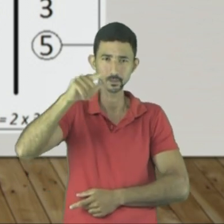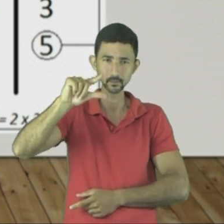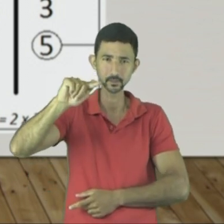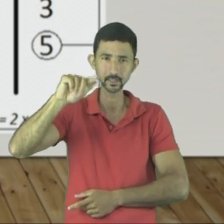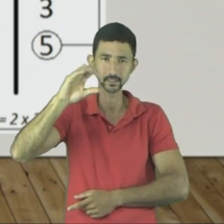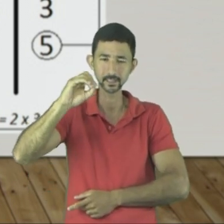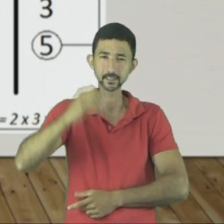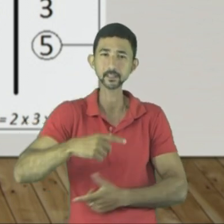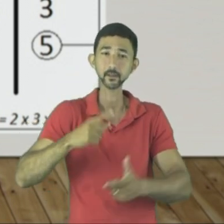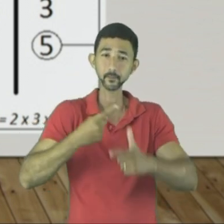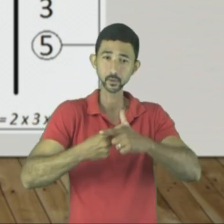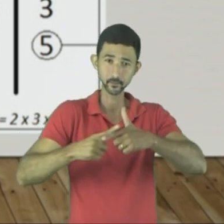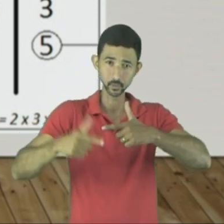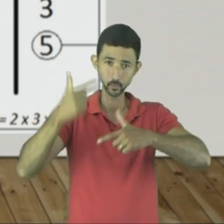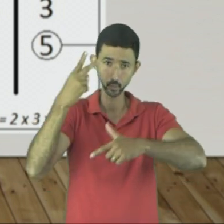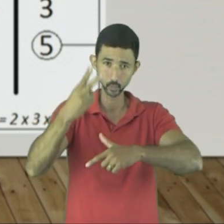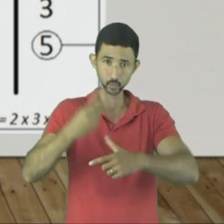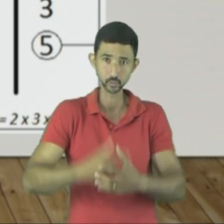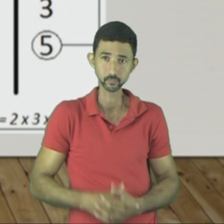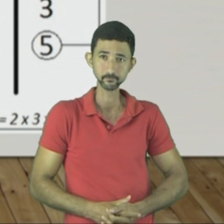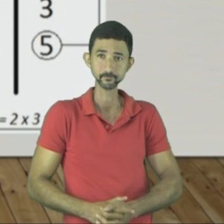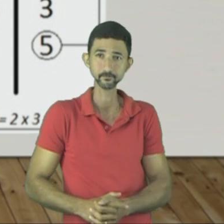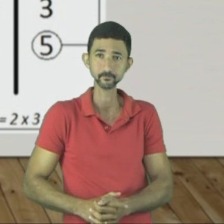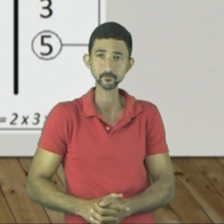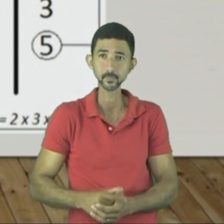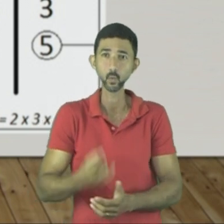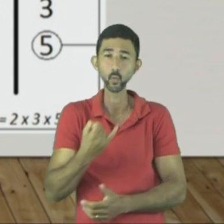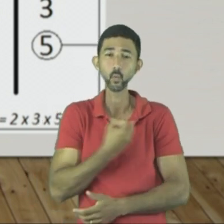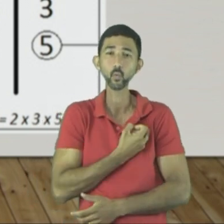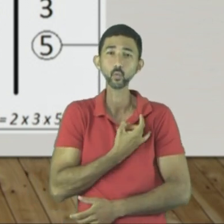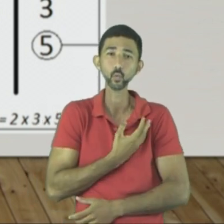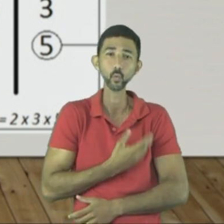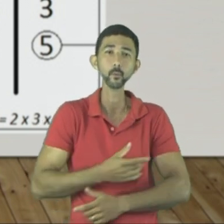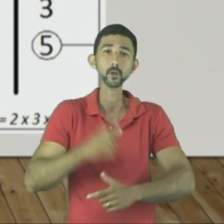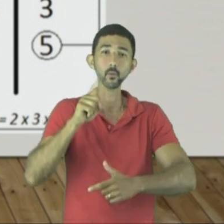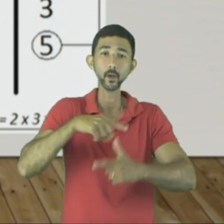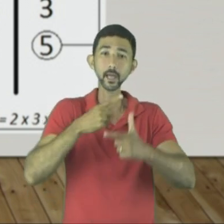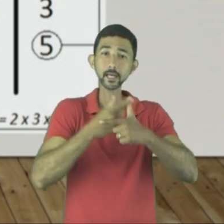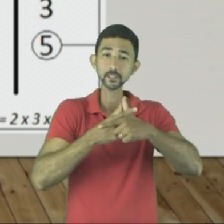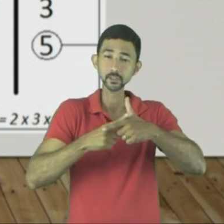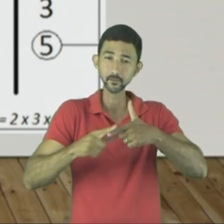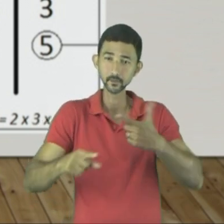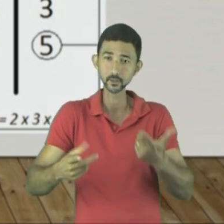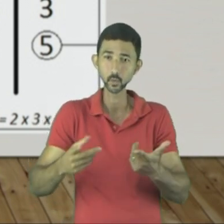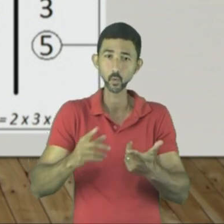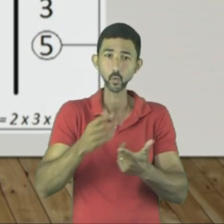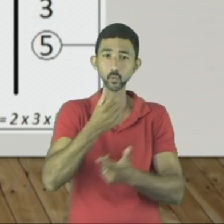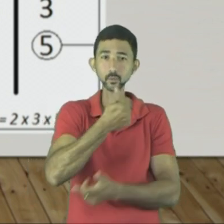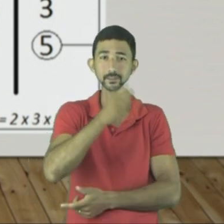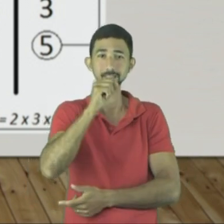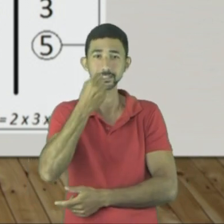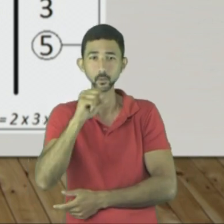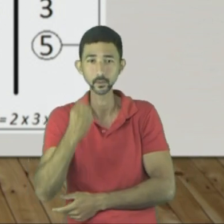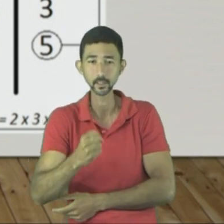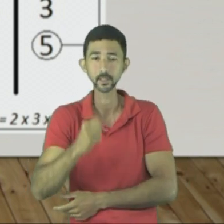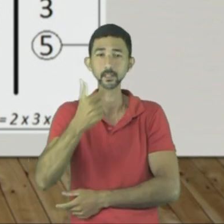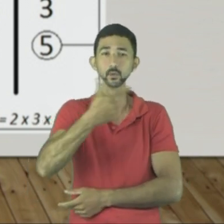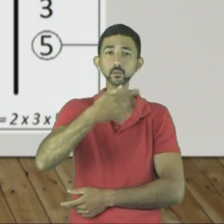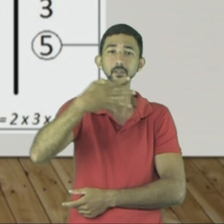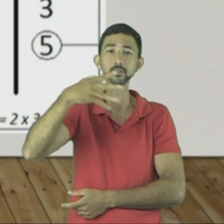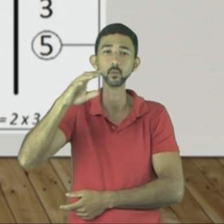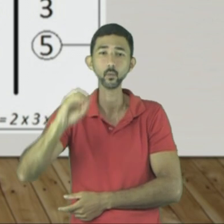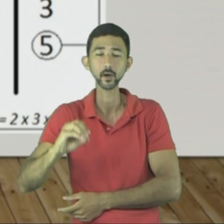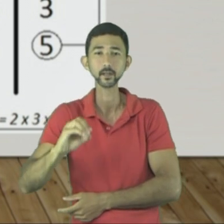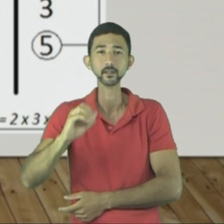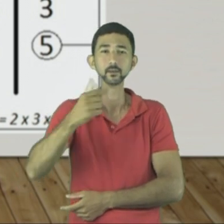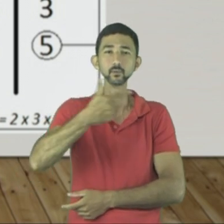pares. Então esse 2 aqui é divisor comum, olha só, é divisor do 180, do